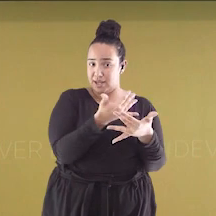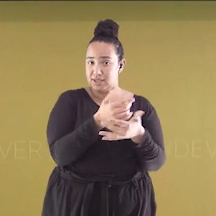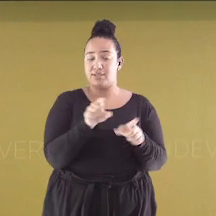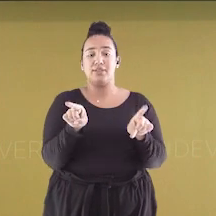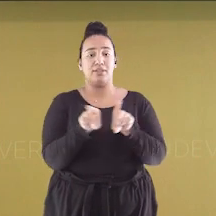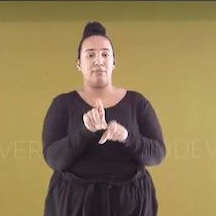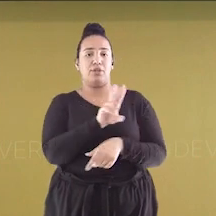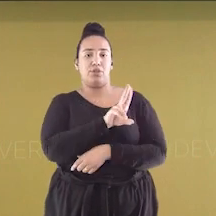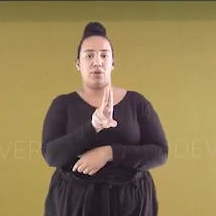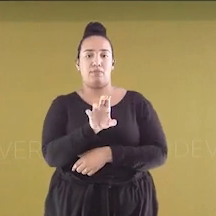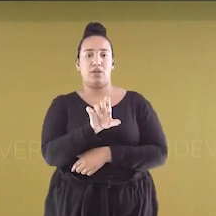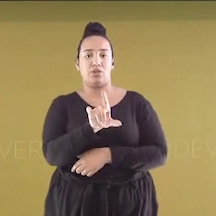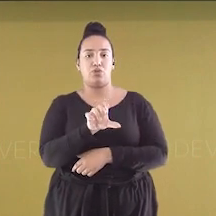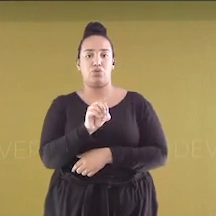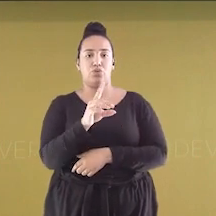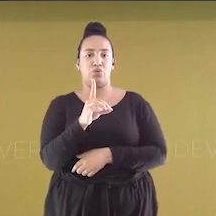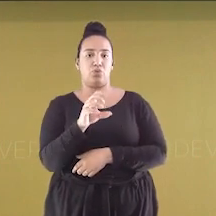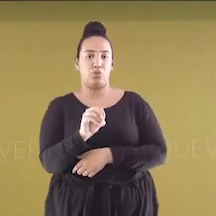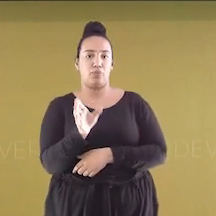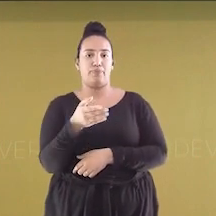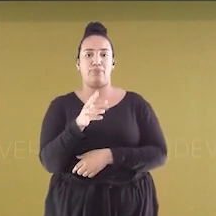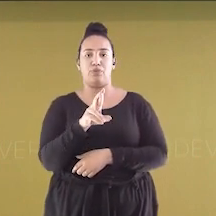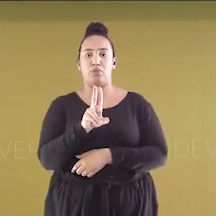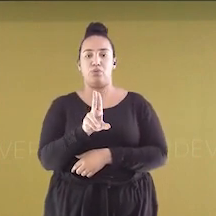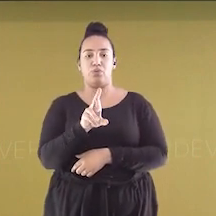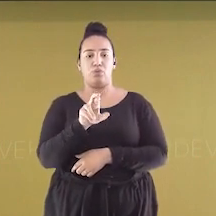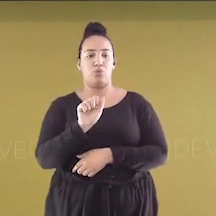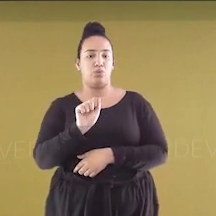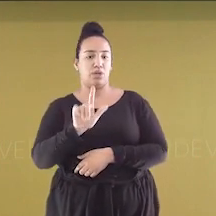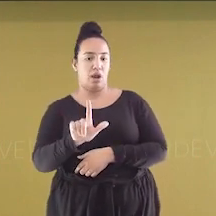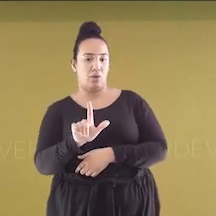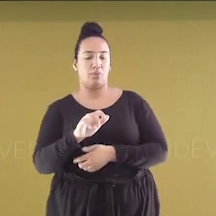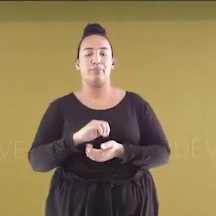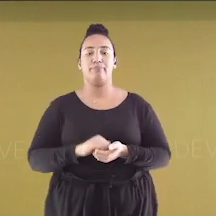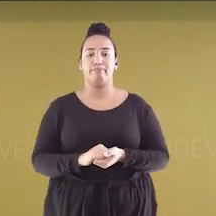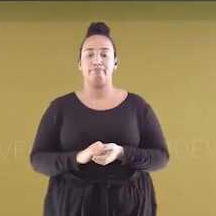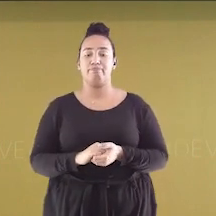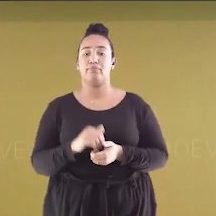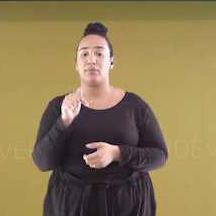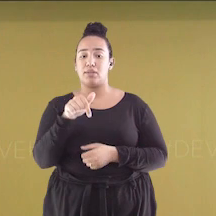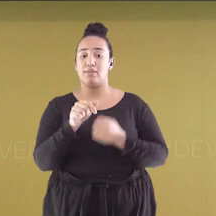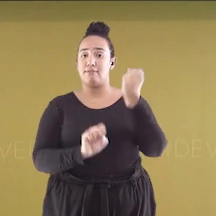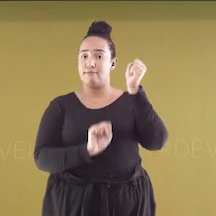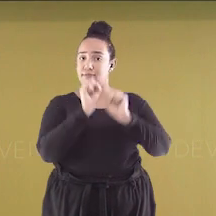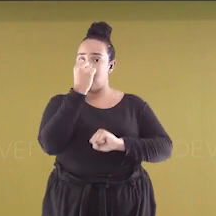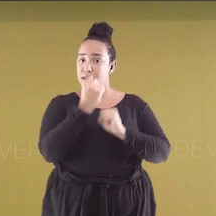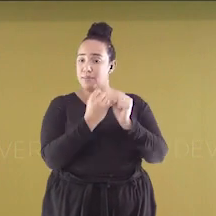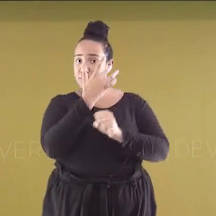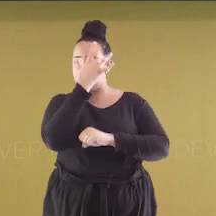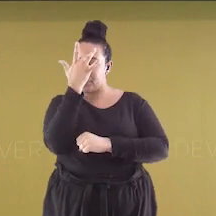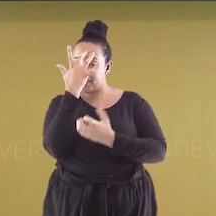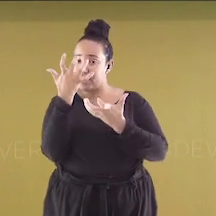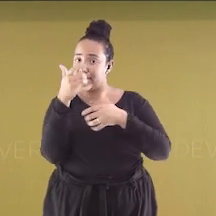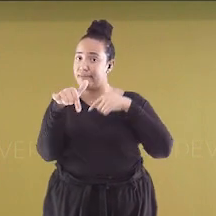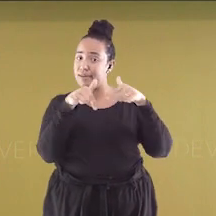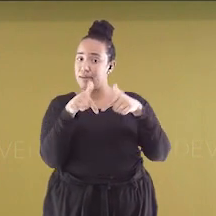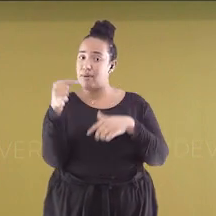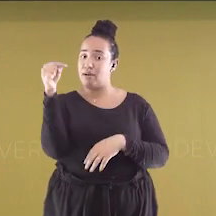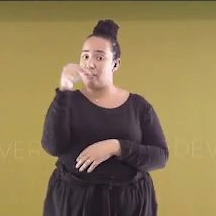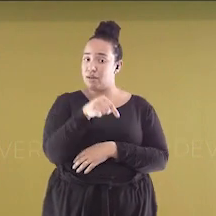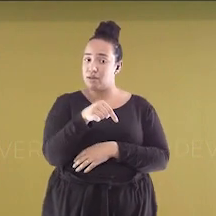cidade, também chamado de êxodo rural, como mão de obra para essas fábricas e para empregos